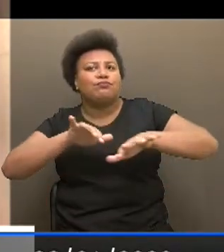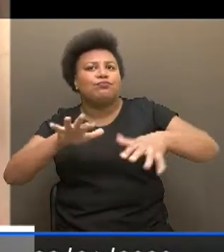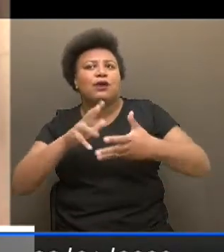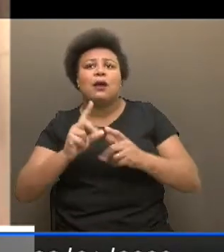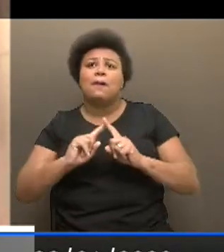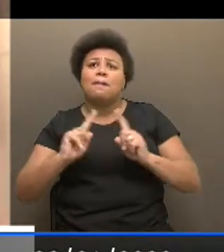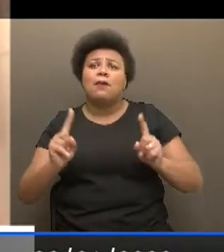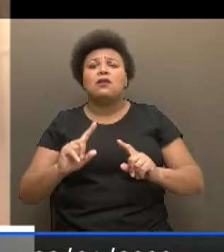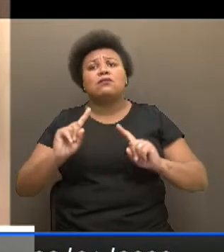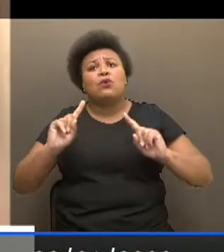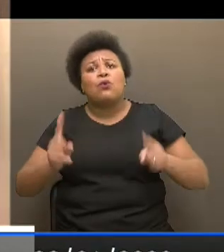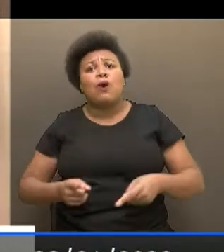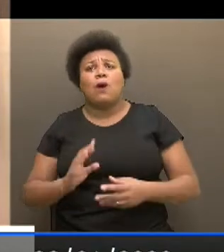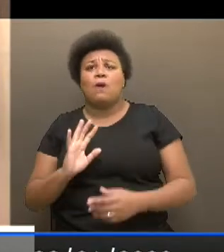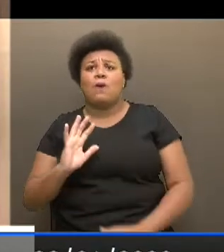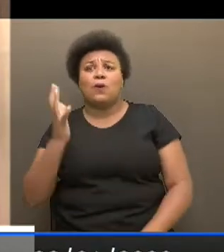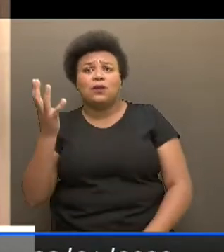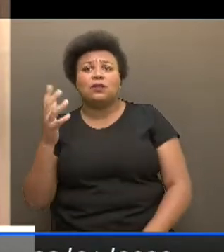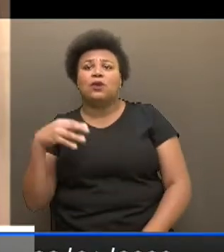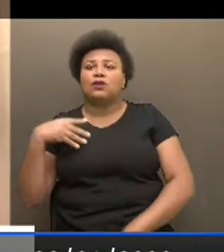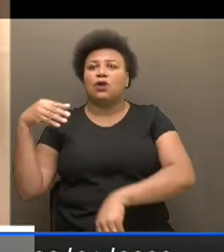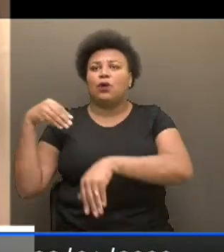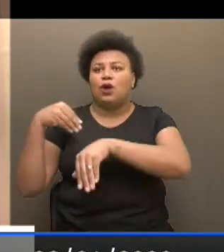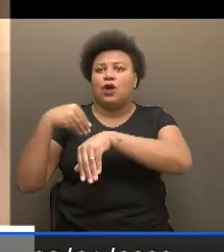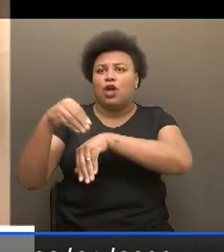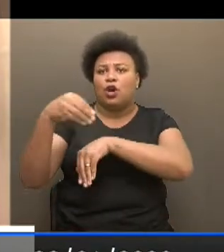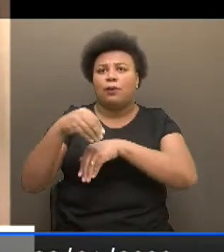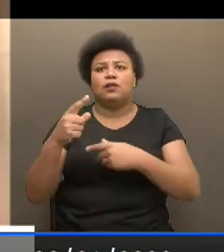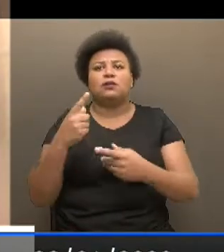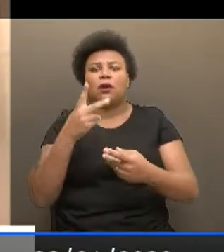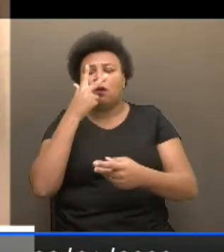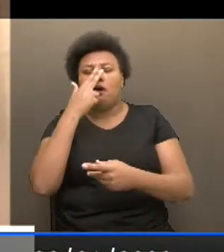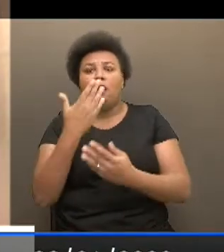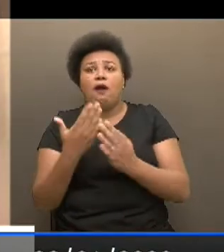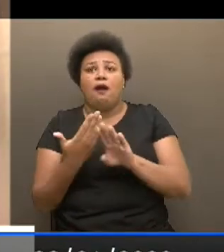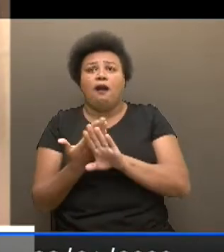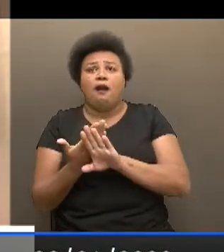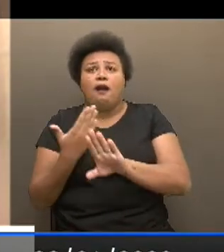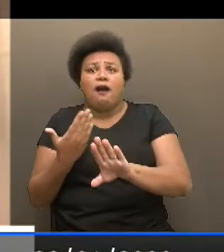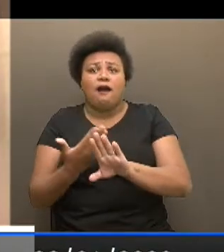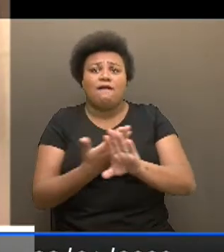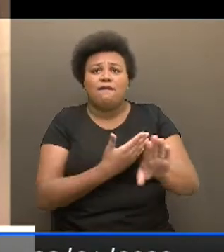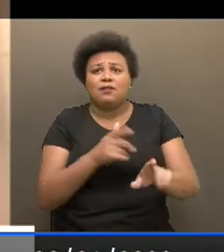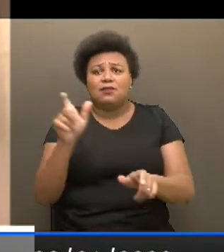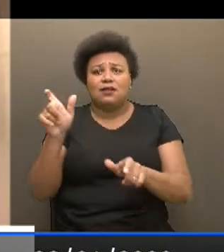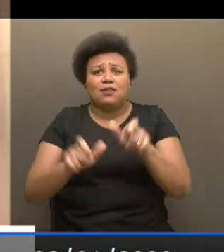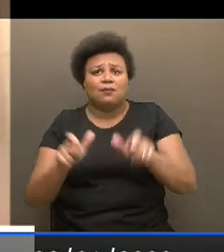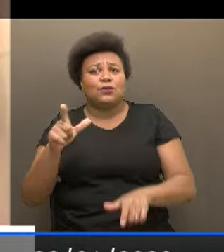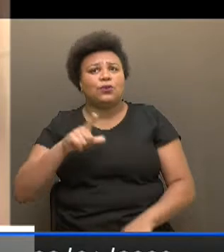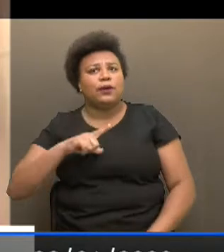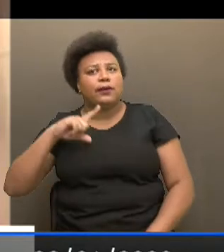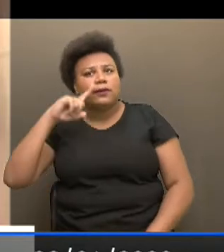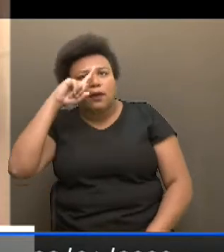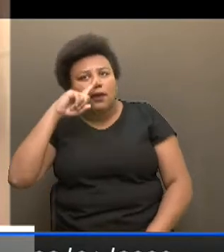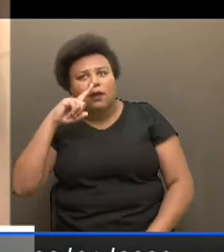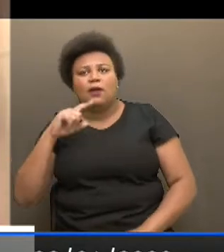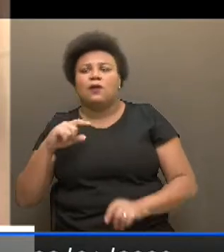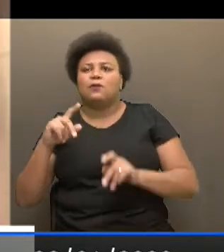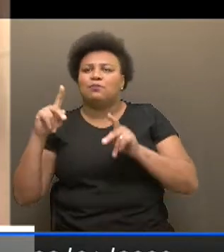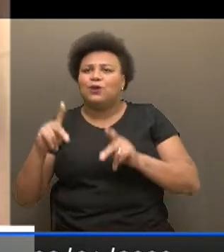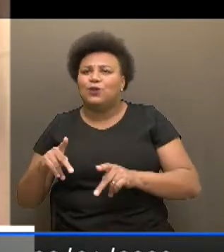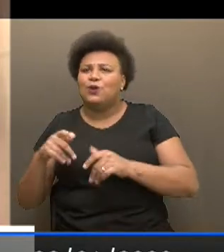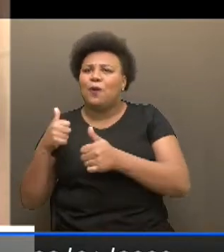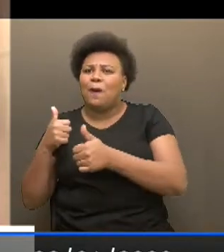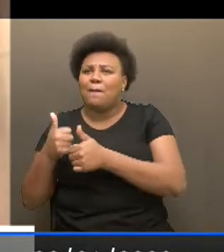assim, aconteceu. Então, recomendações para afastar as pessoas de risco, as que, pessoas que estivessem próximas